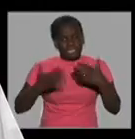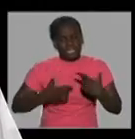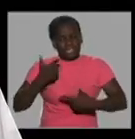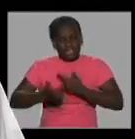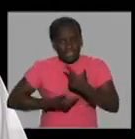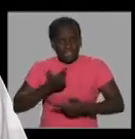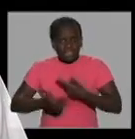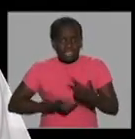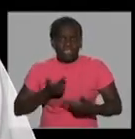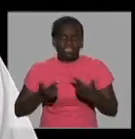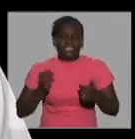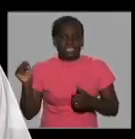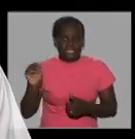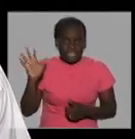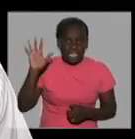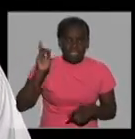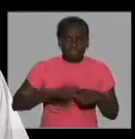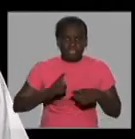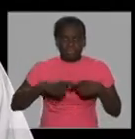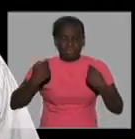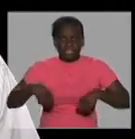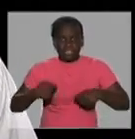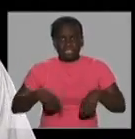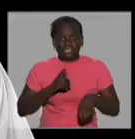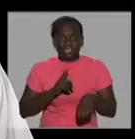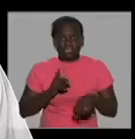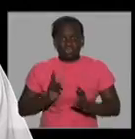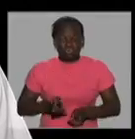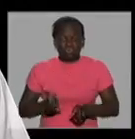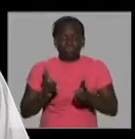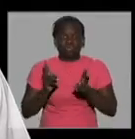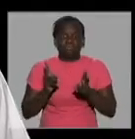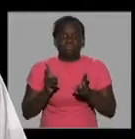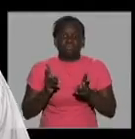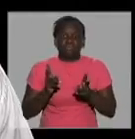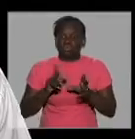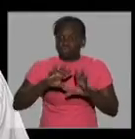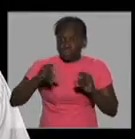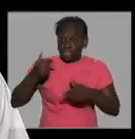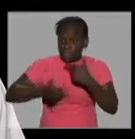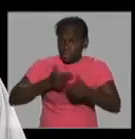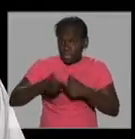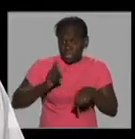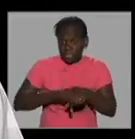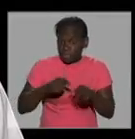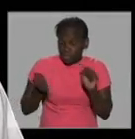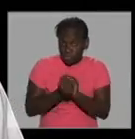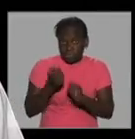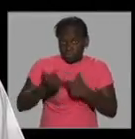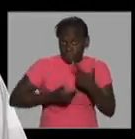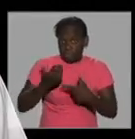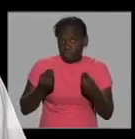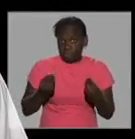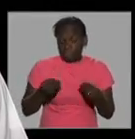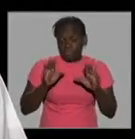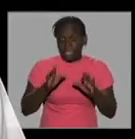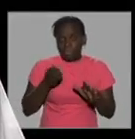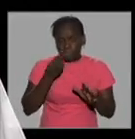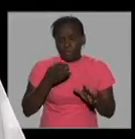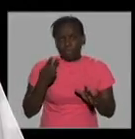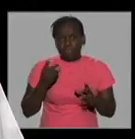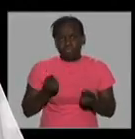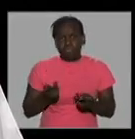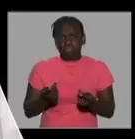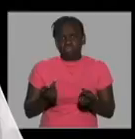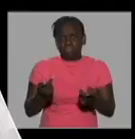tempo, é caro, né? Porque você precisa manter todo mundo trabalhando naquele período muito longo, mas ele vive